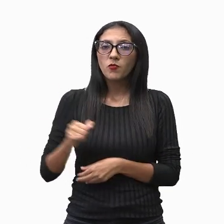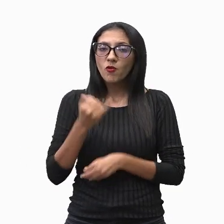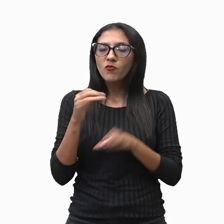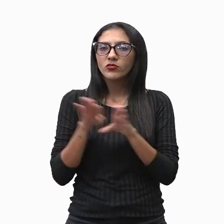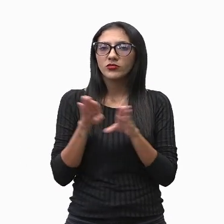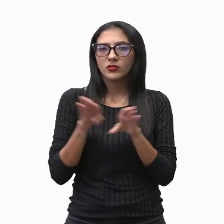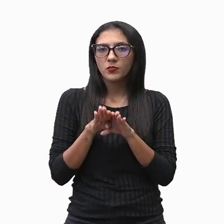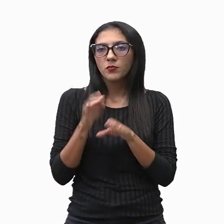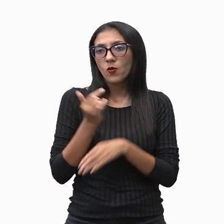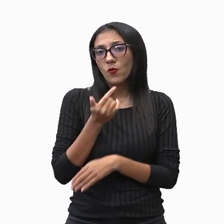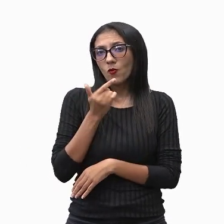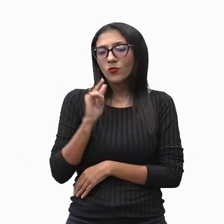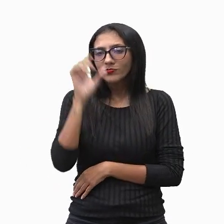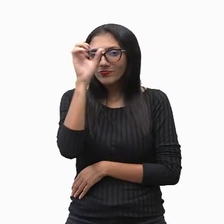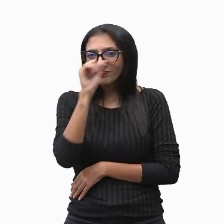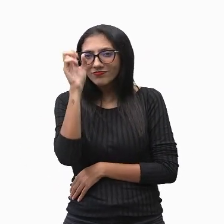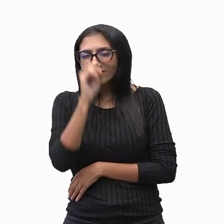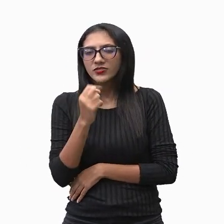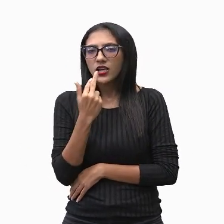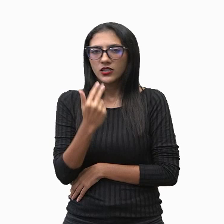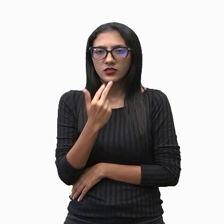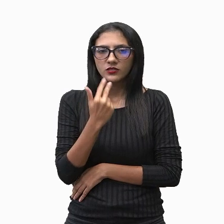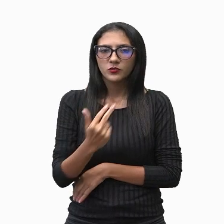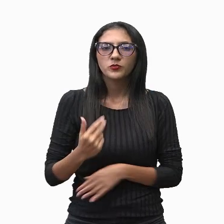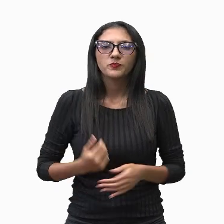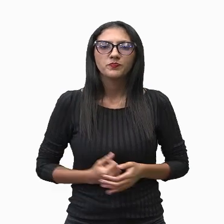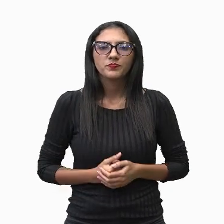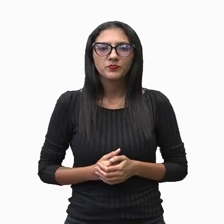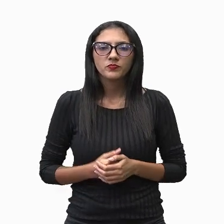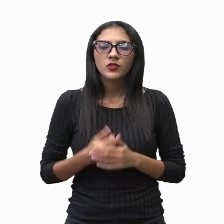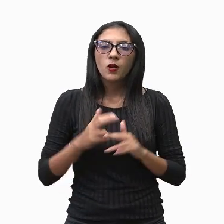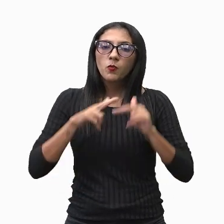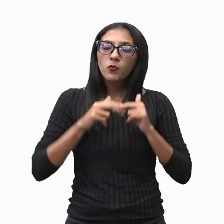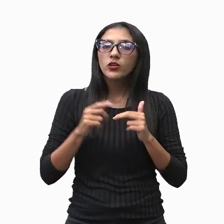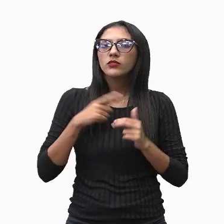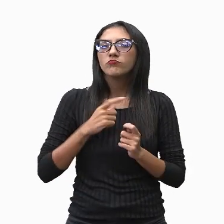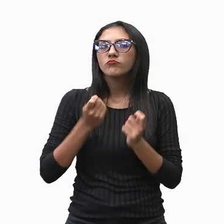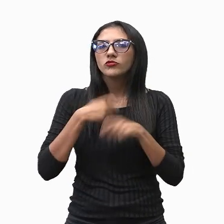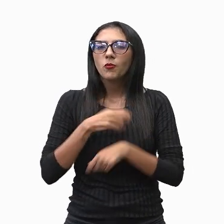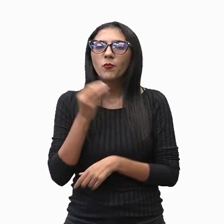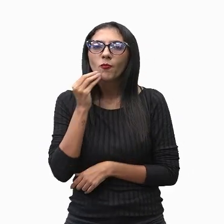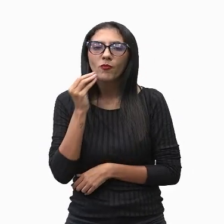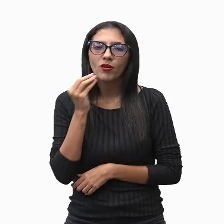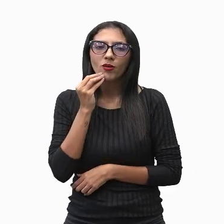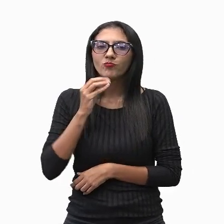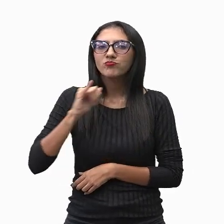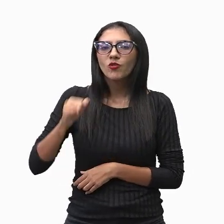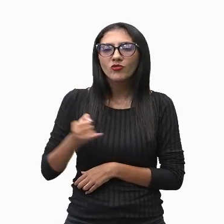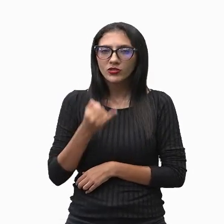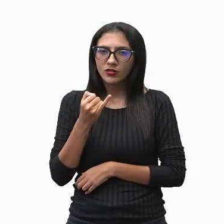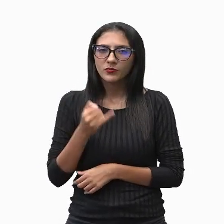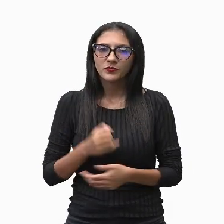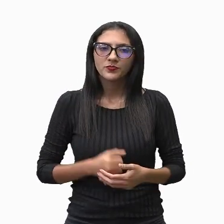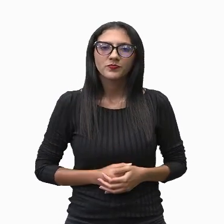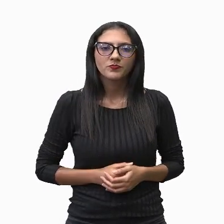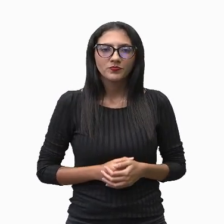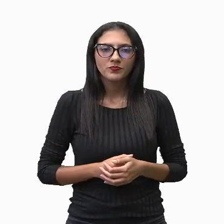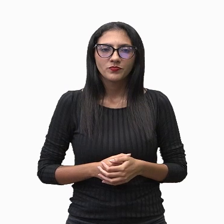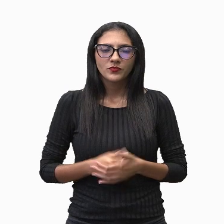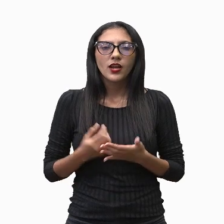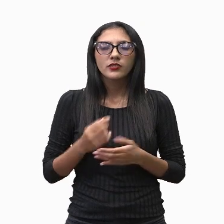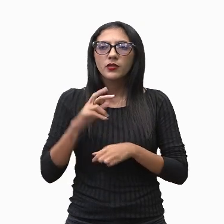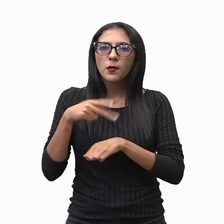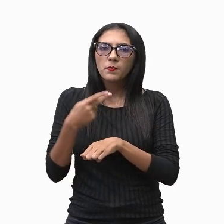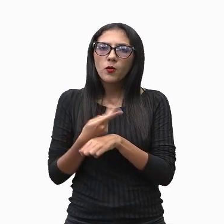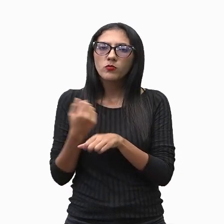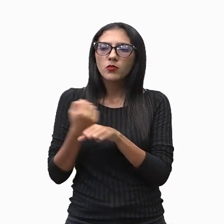isso? E isso contempla os anseios, né, daquela pessoa. A pessoa volta